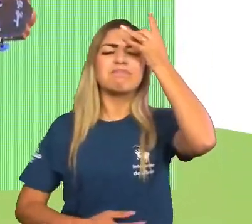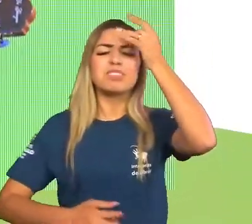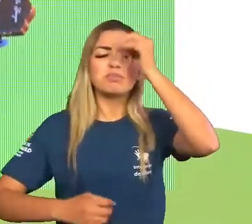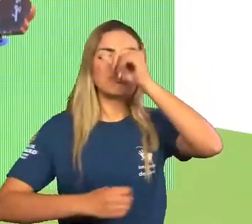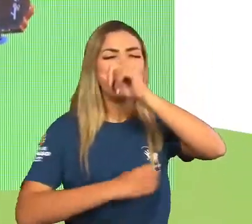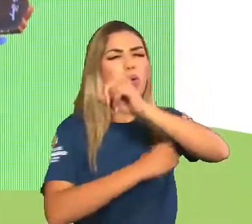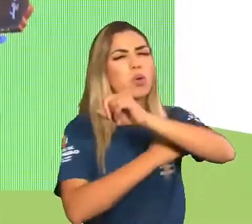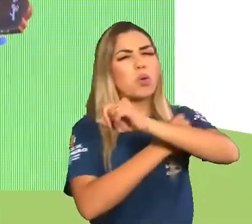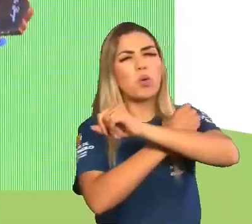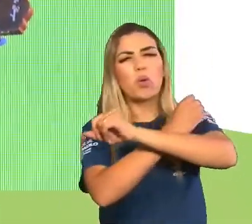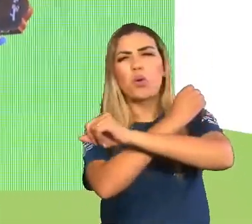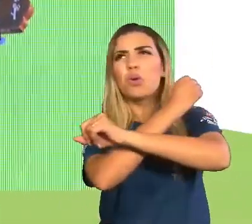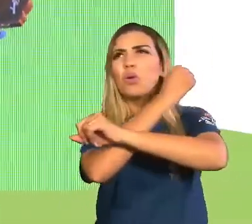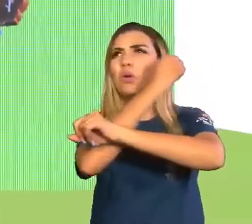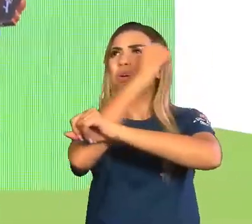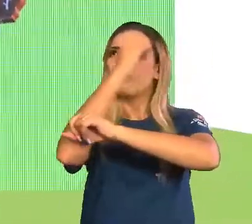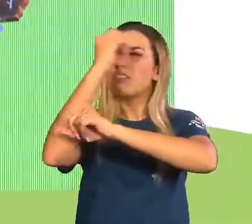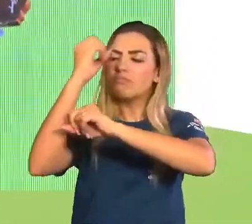deito.